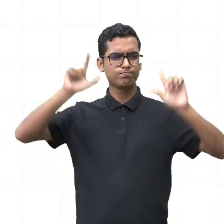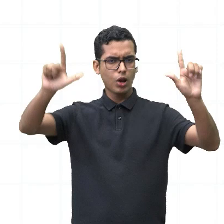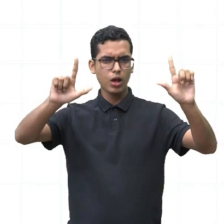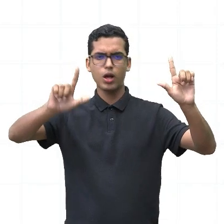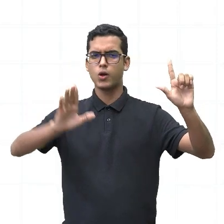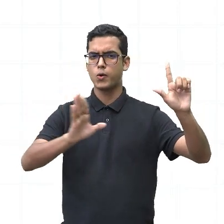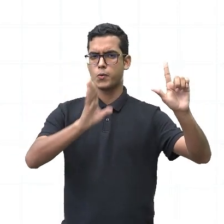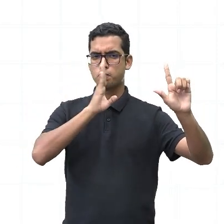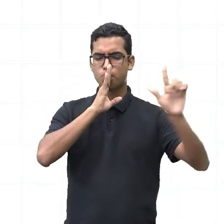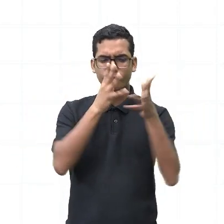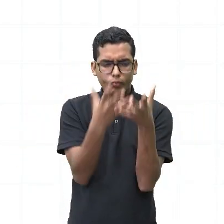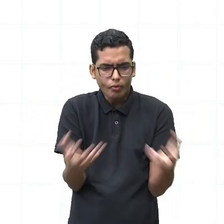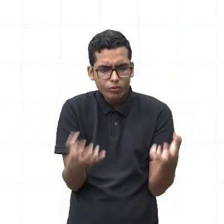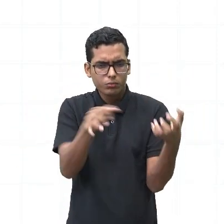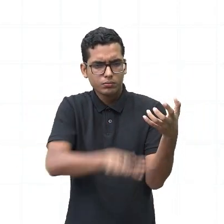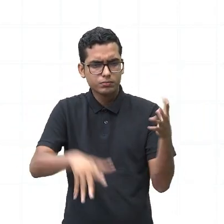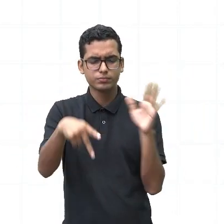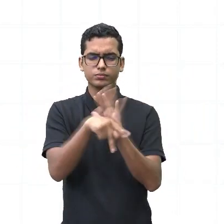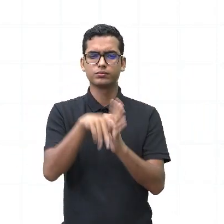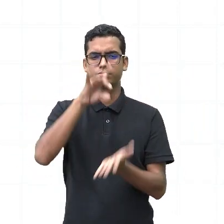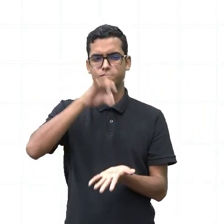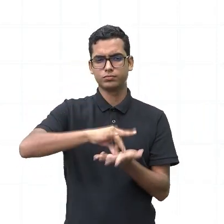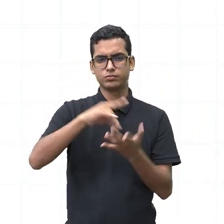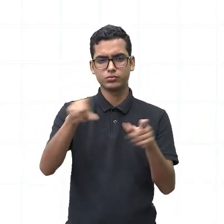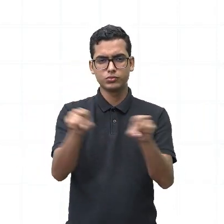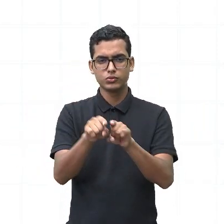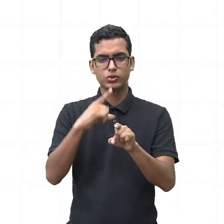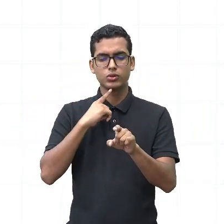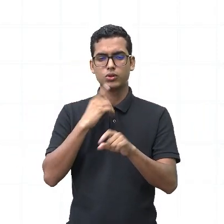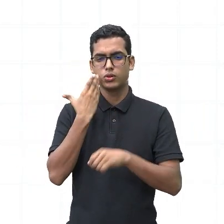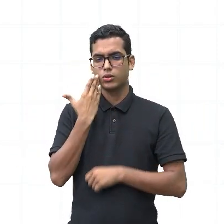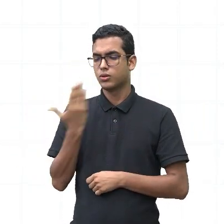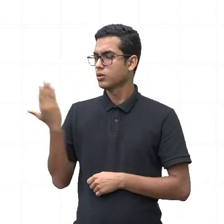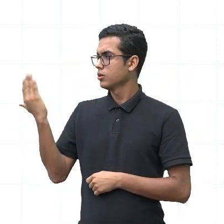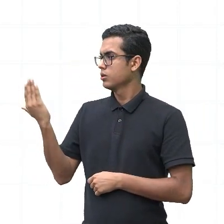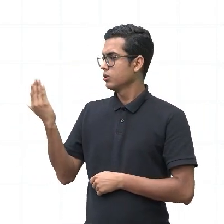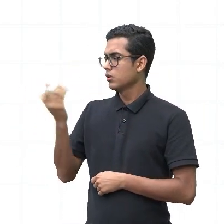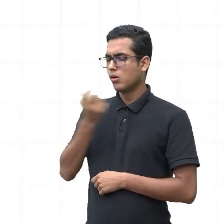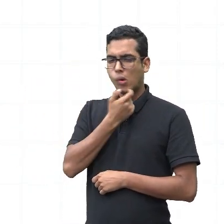silêncio, ok? Então, first proposed in the